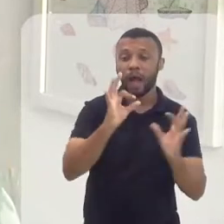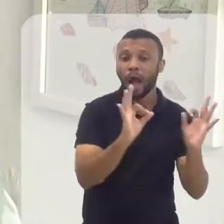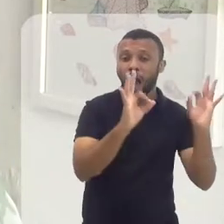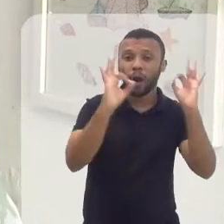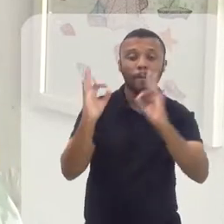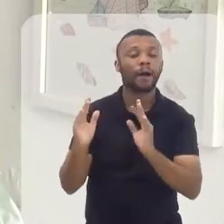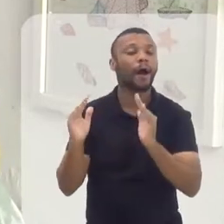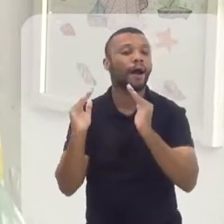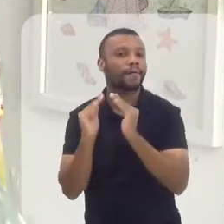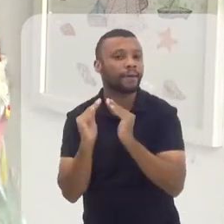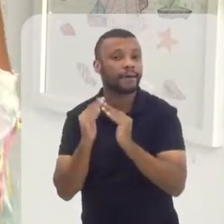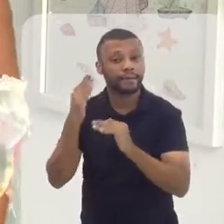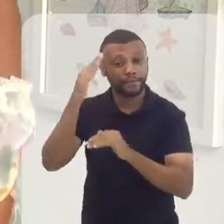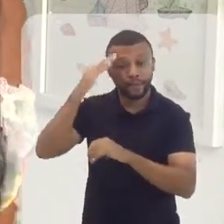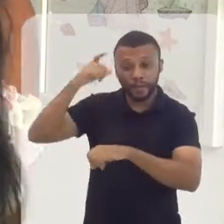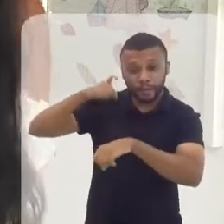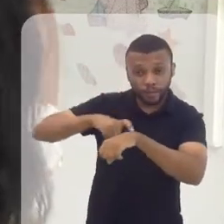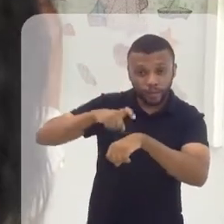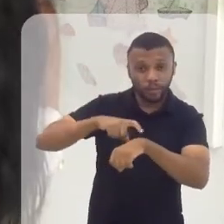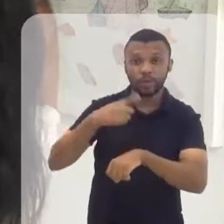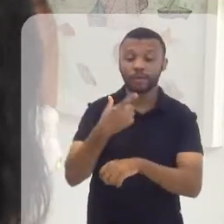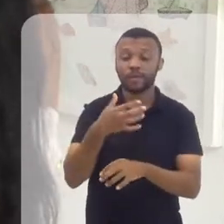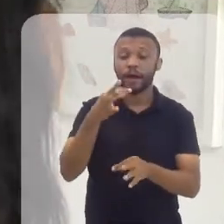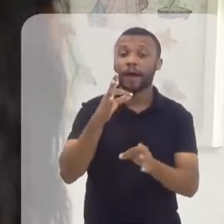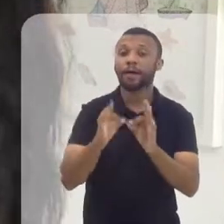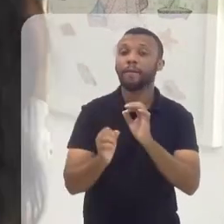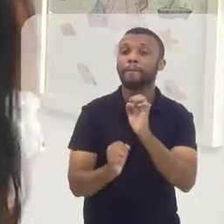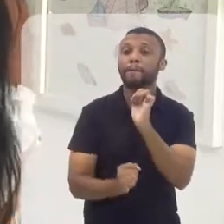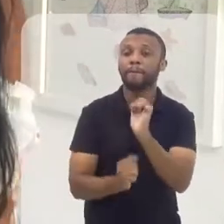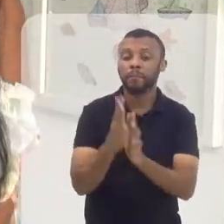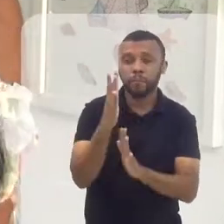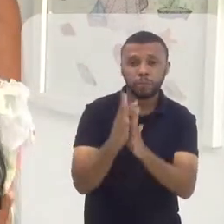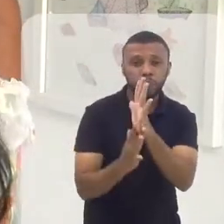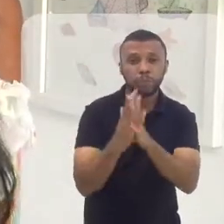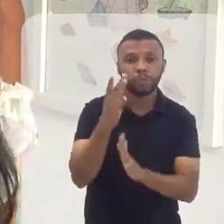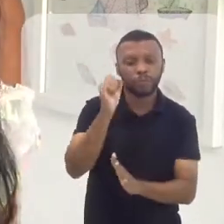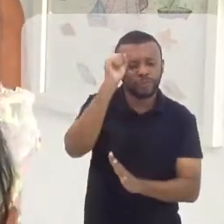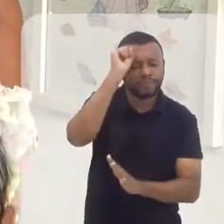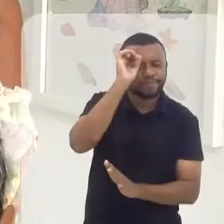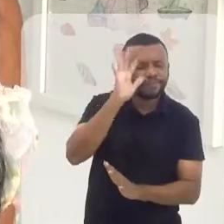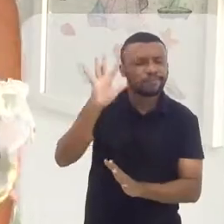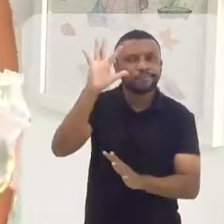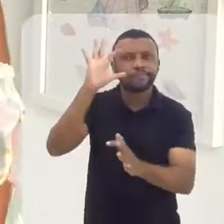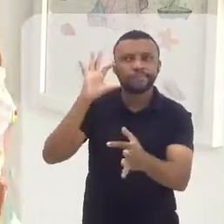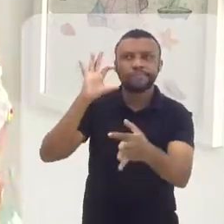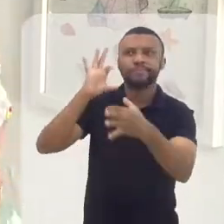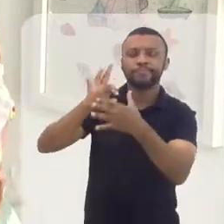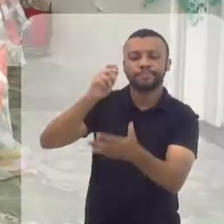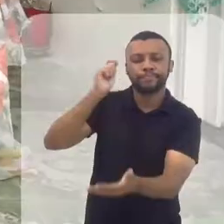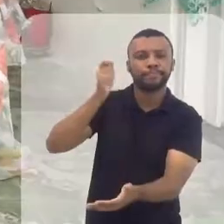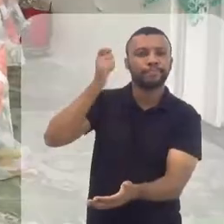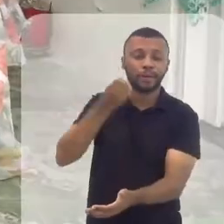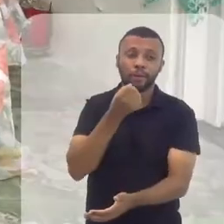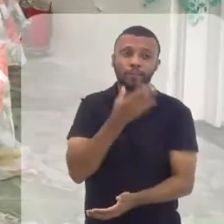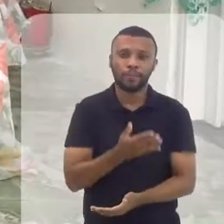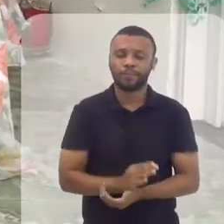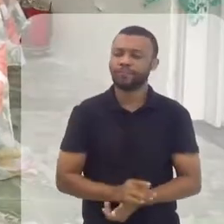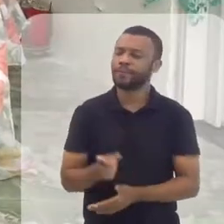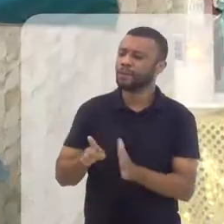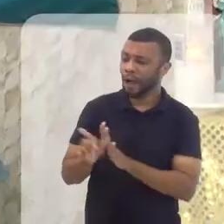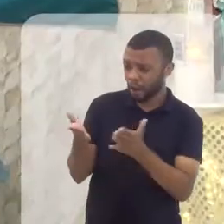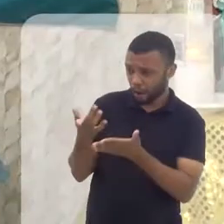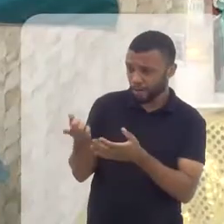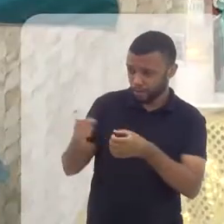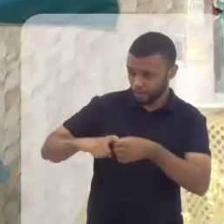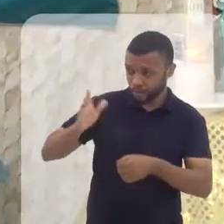acompanhava em casa. Ela sabia que naquele horário a gente estava acendendo a fogueira. Então, sintonizar, mentalizar. Era bem legal. E